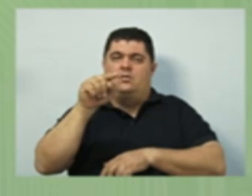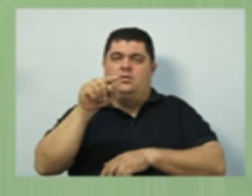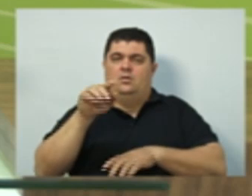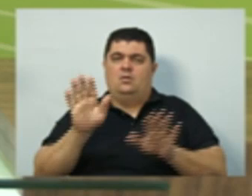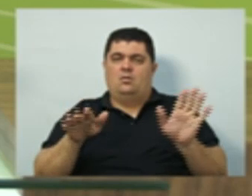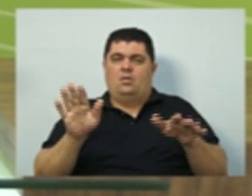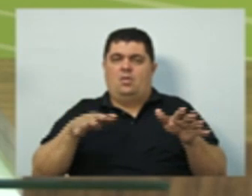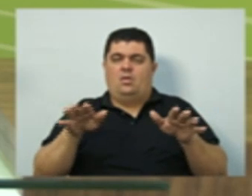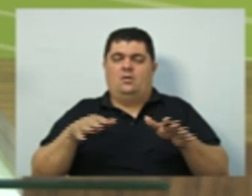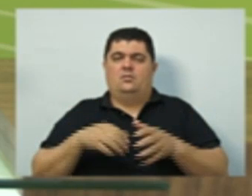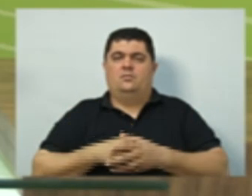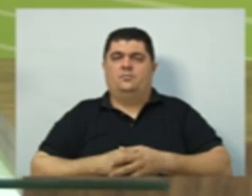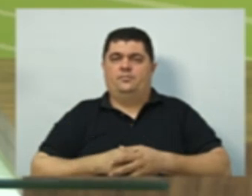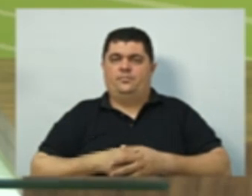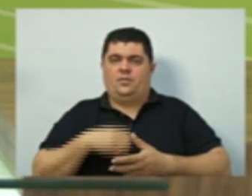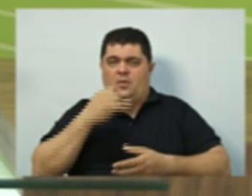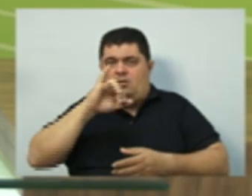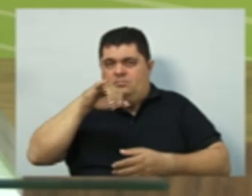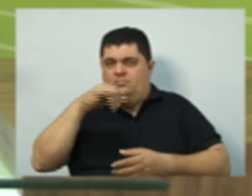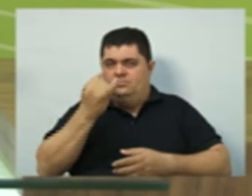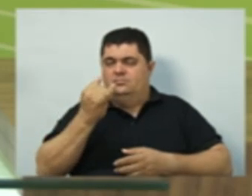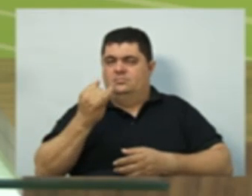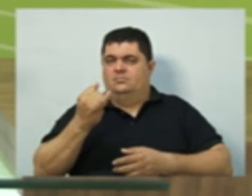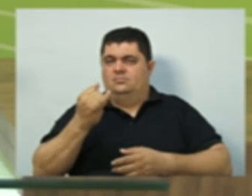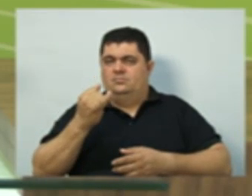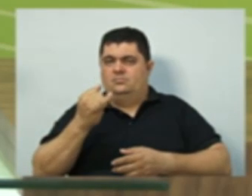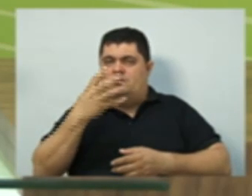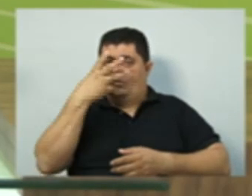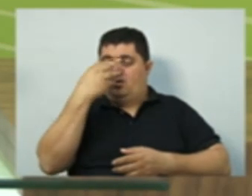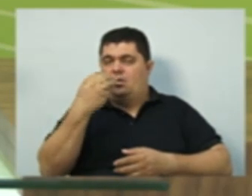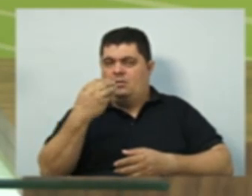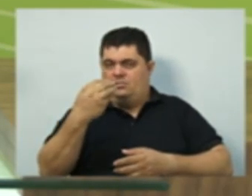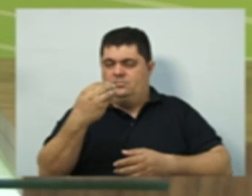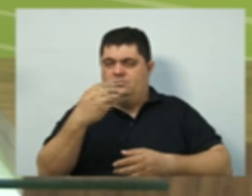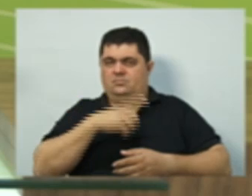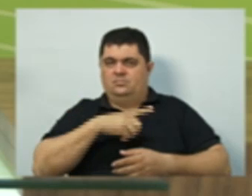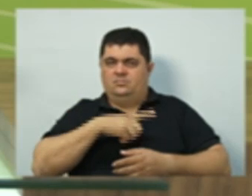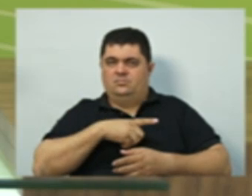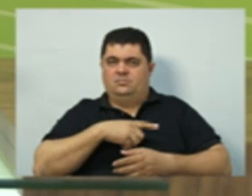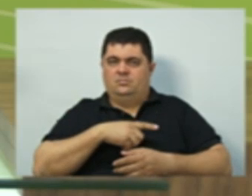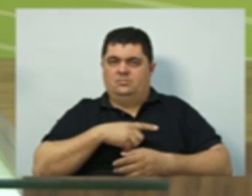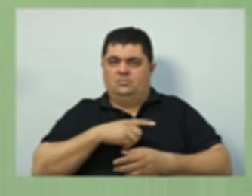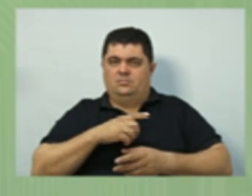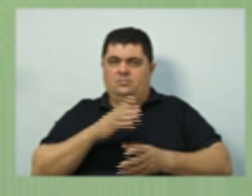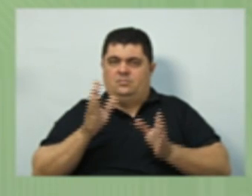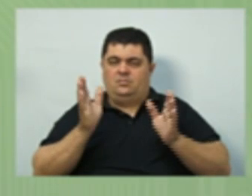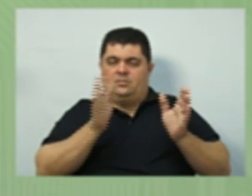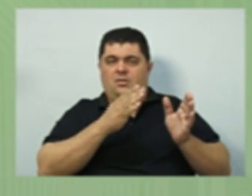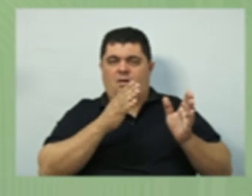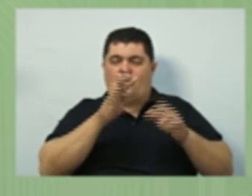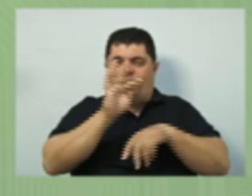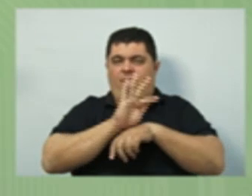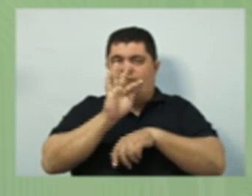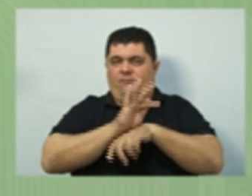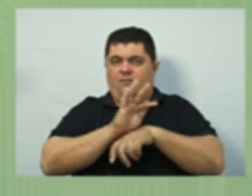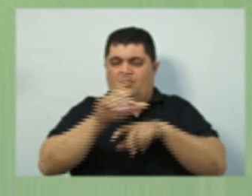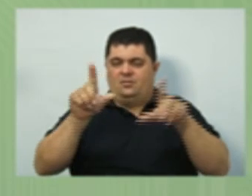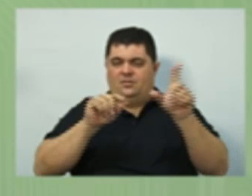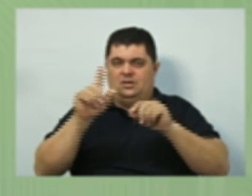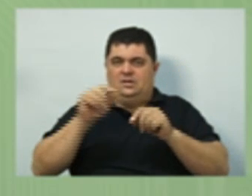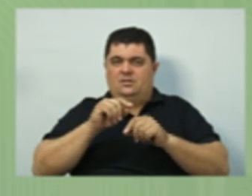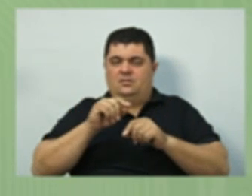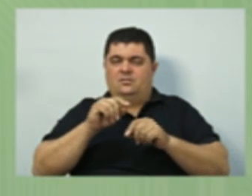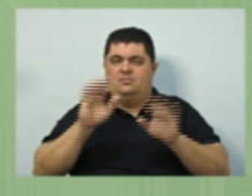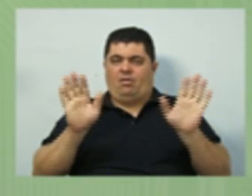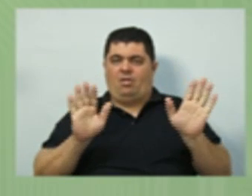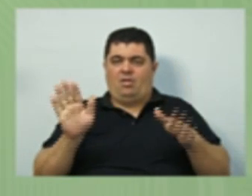Bom, pessoal, vamos aproveitar justamente essa imagem que nós separamos da cena do filme dos Tempos Modernos, estrelada pelo